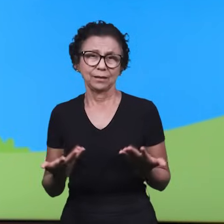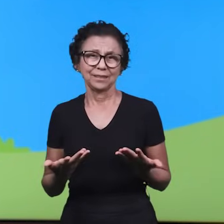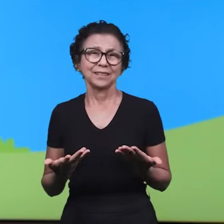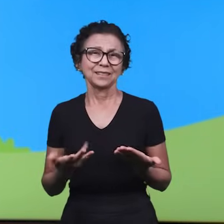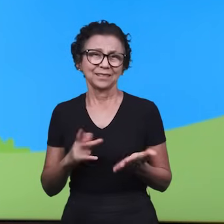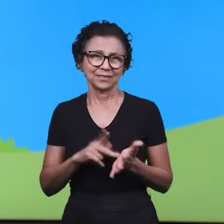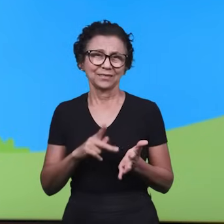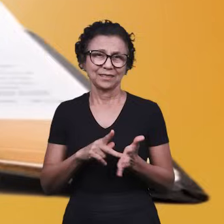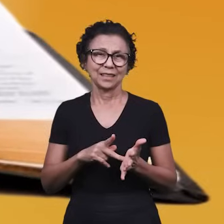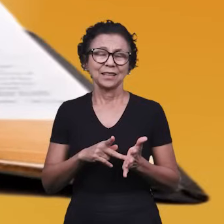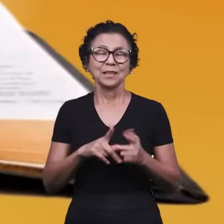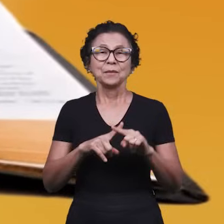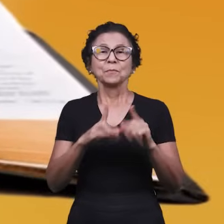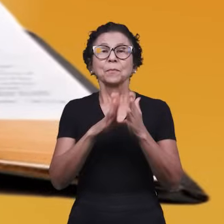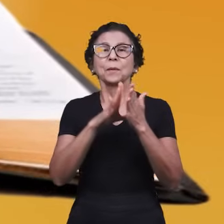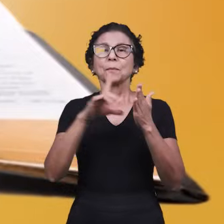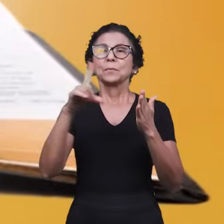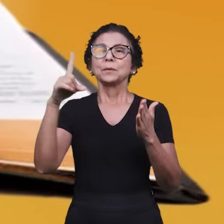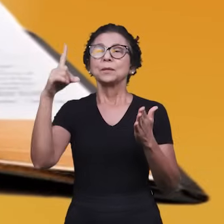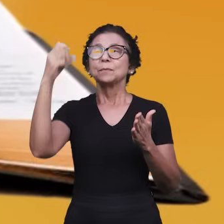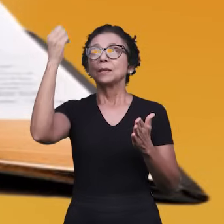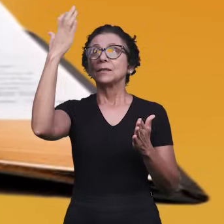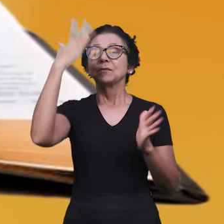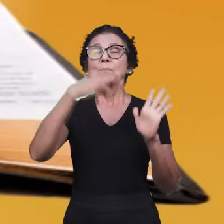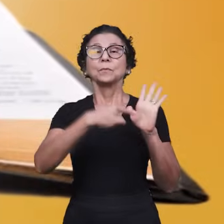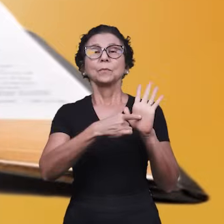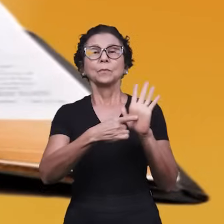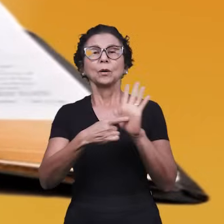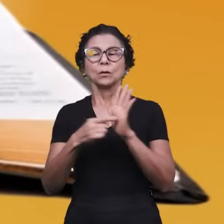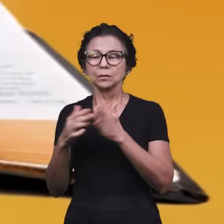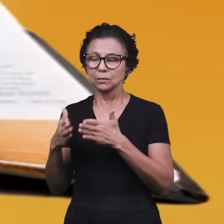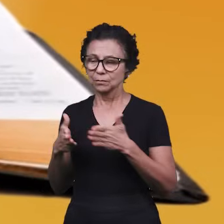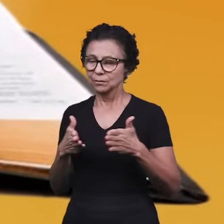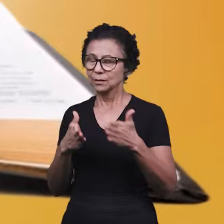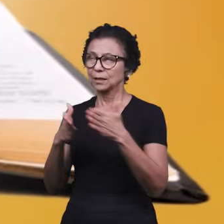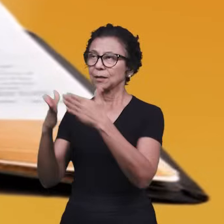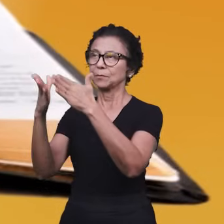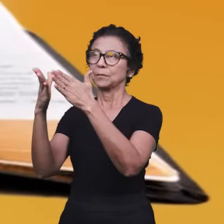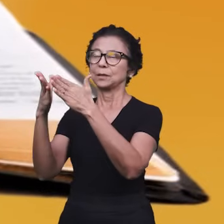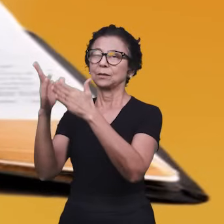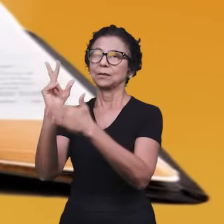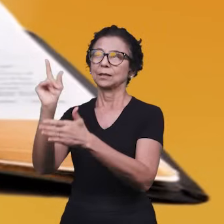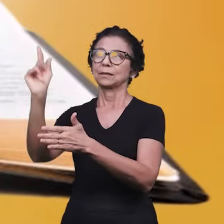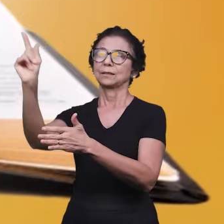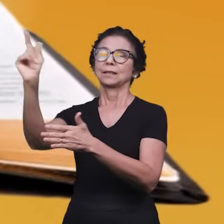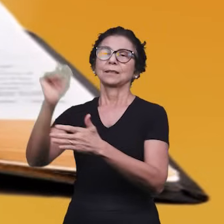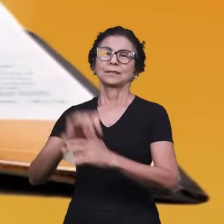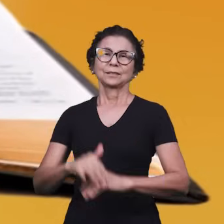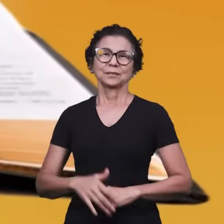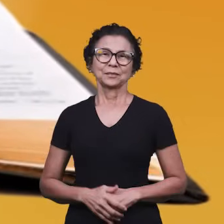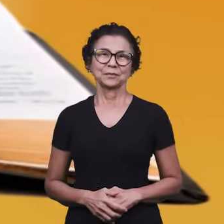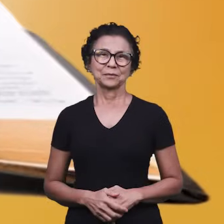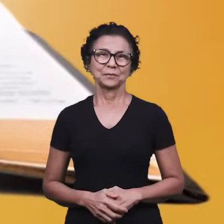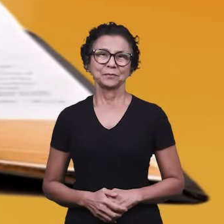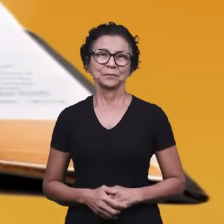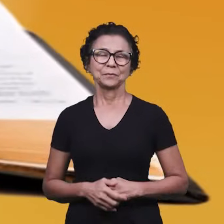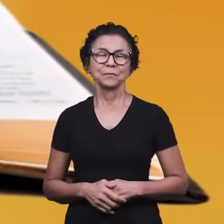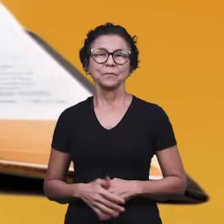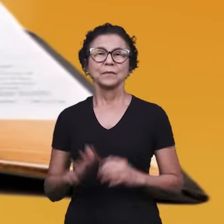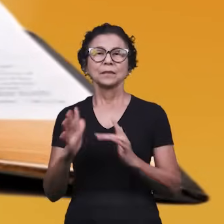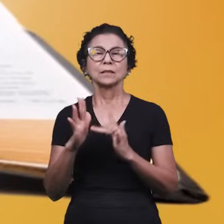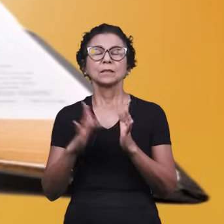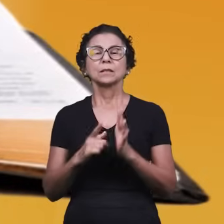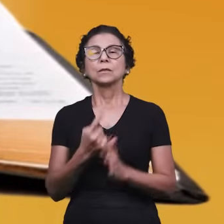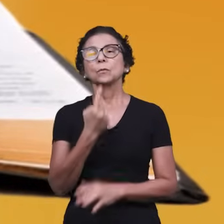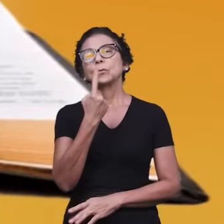a palavra de Deus, ela é a luz que revela, que mostra o caminho da salvação. Jesus é o